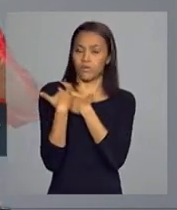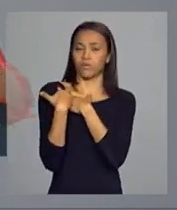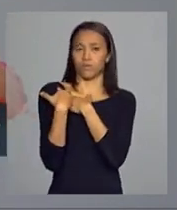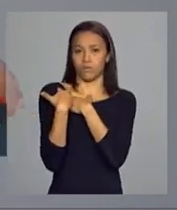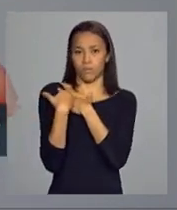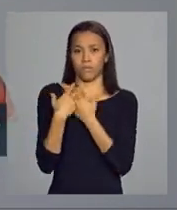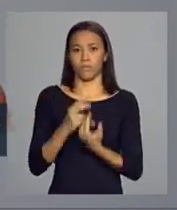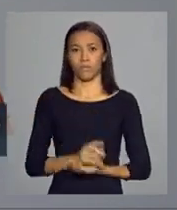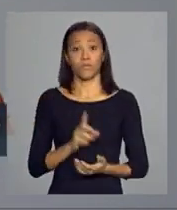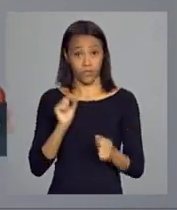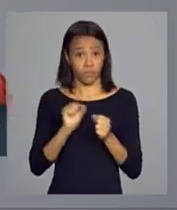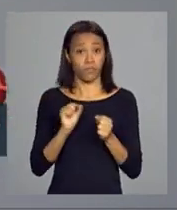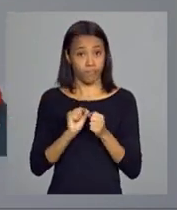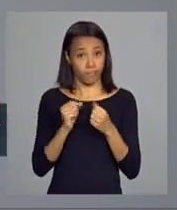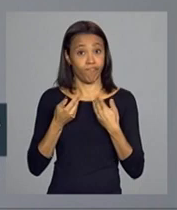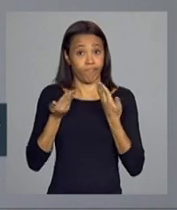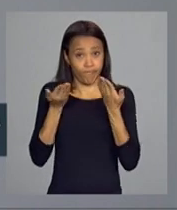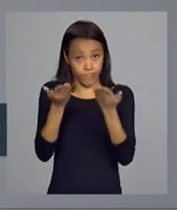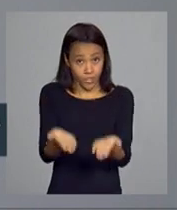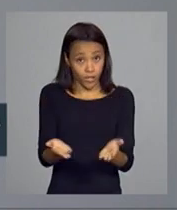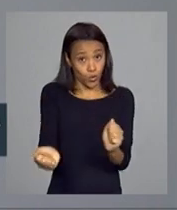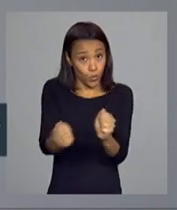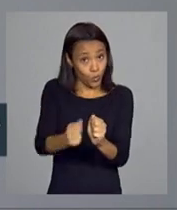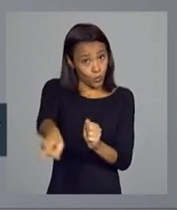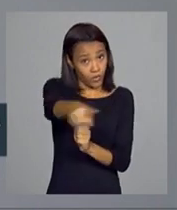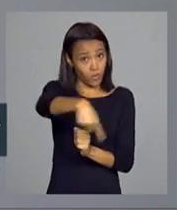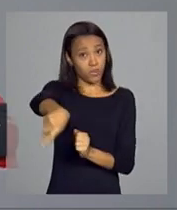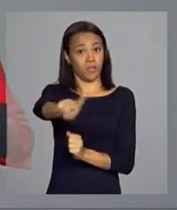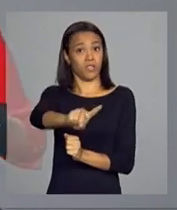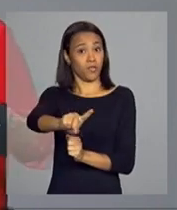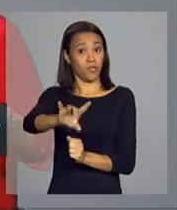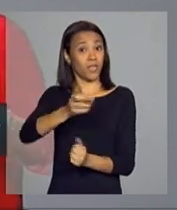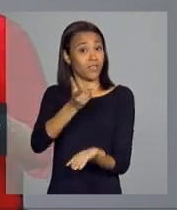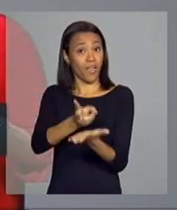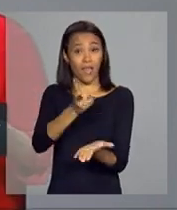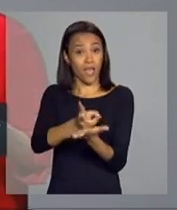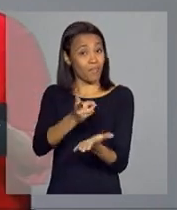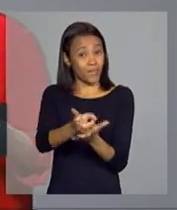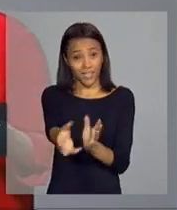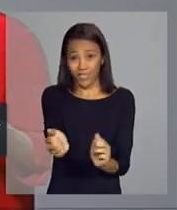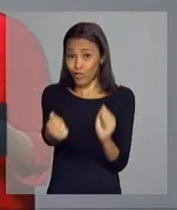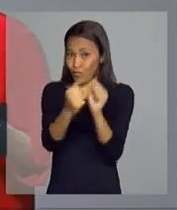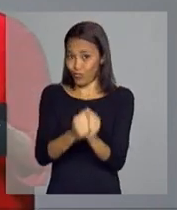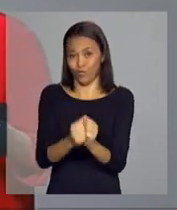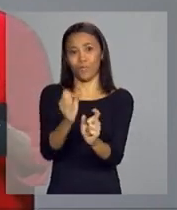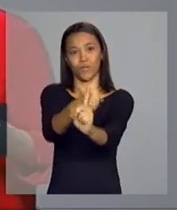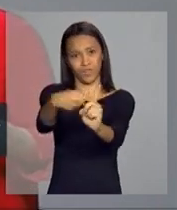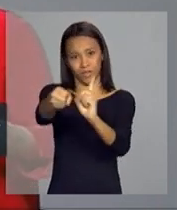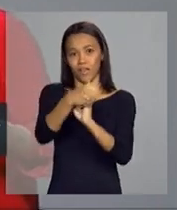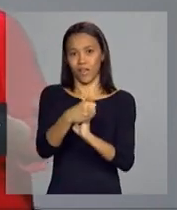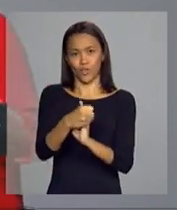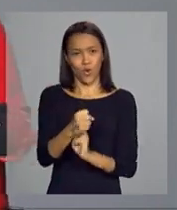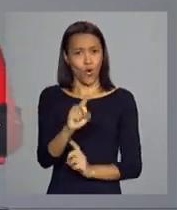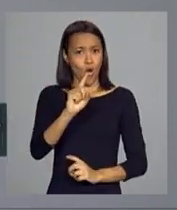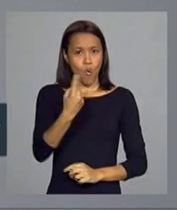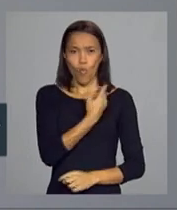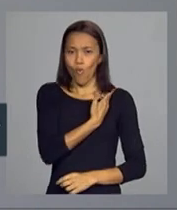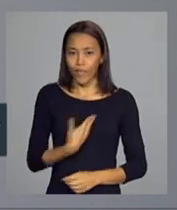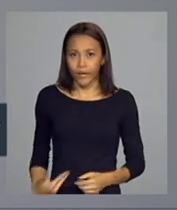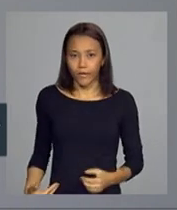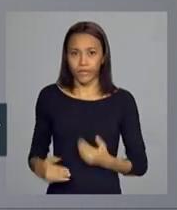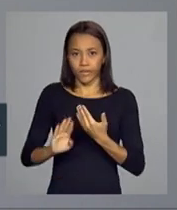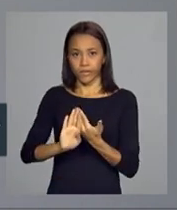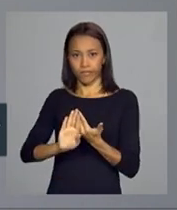de fazer junto com vocês, porque sempre tem de ser junto com a sociedade. Um governo que